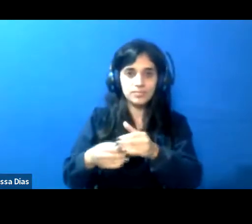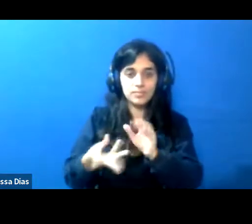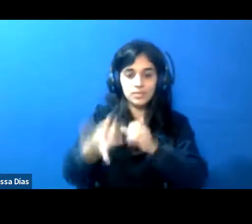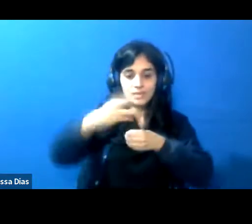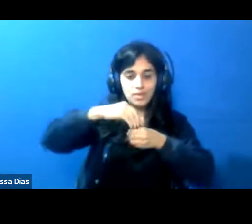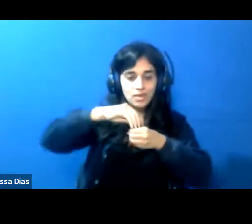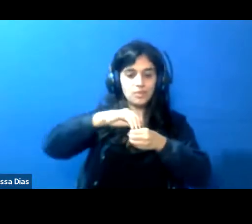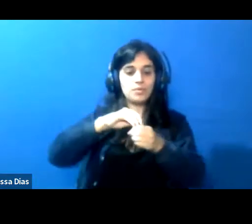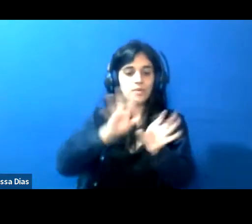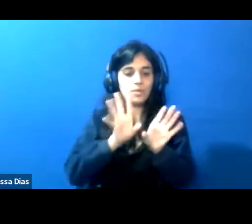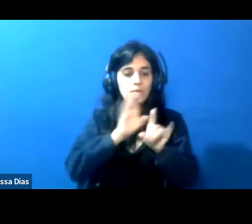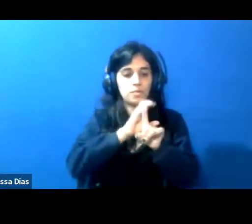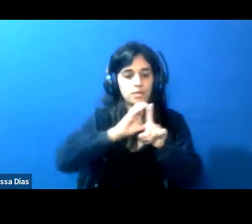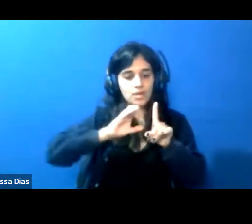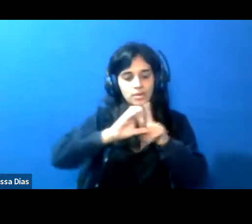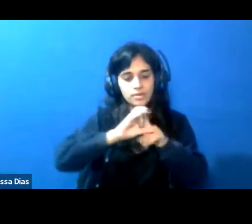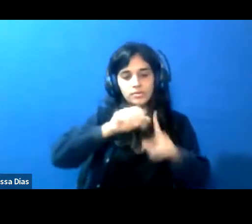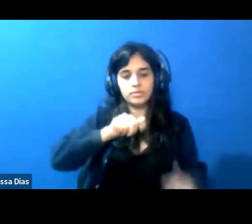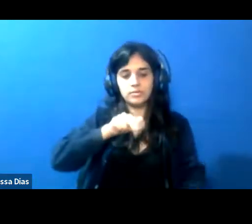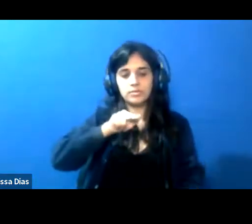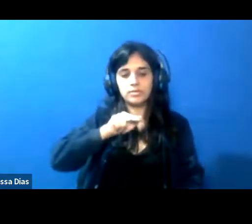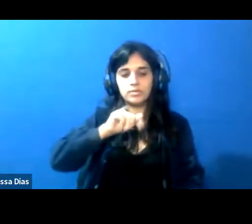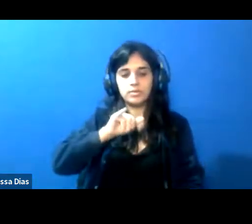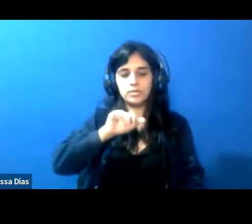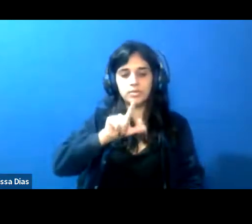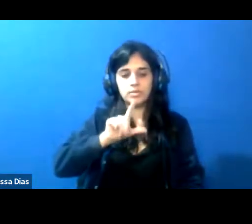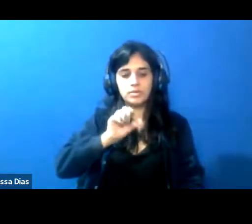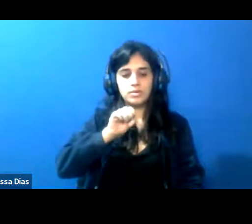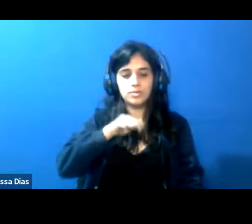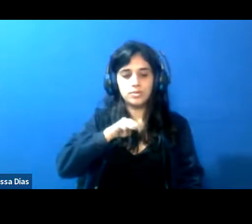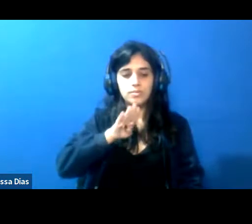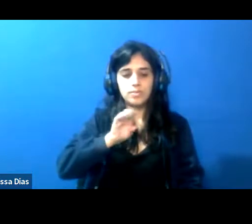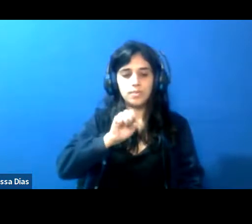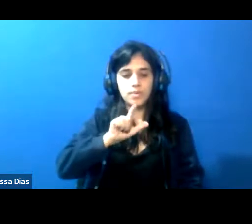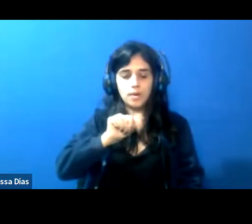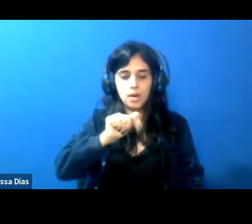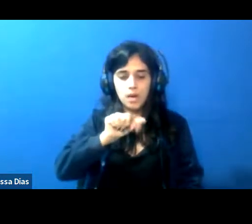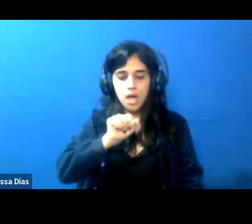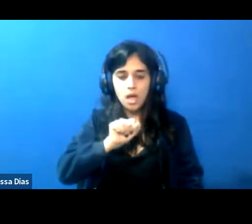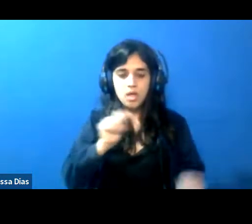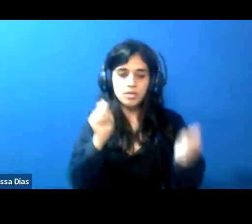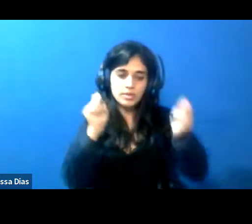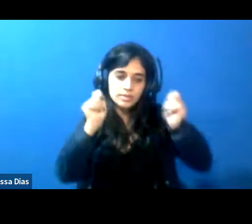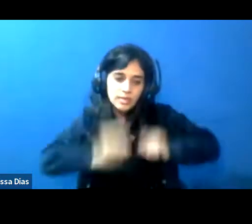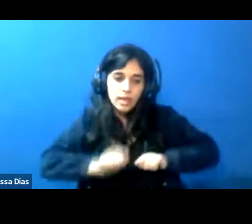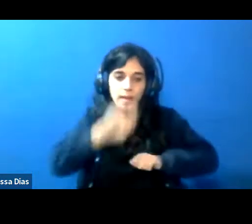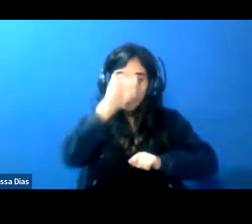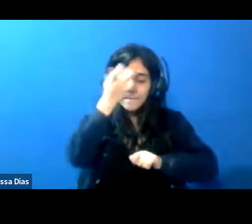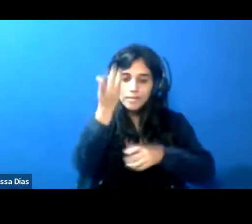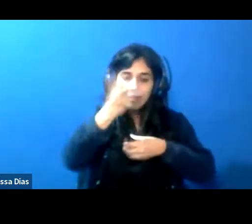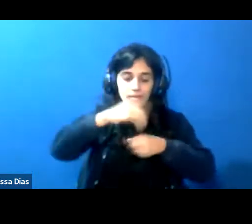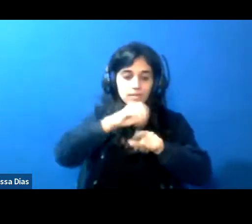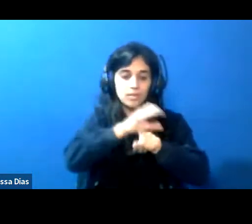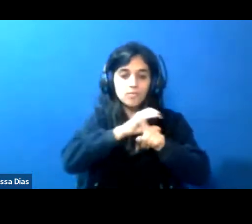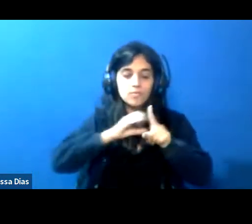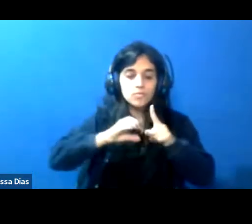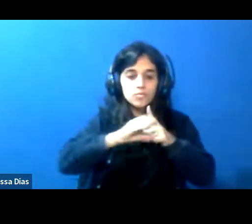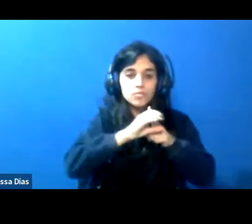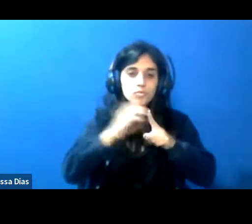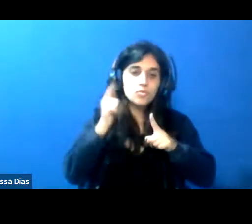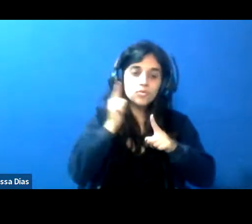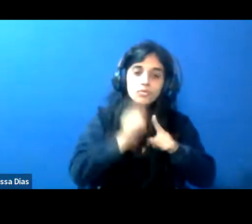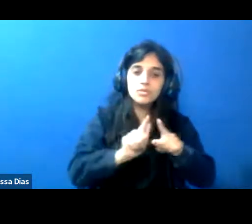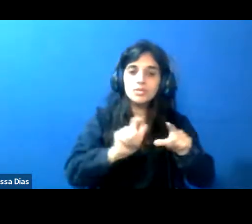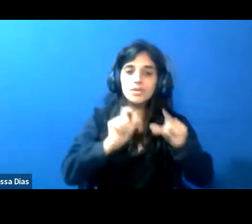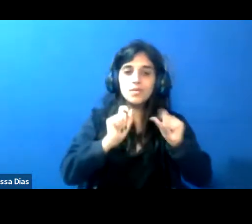quilombolas e que vem oportunizando essa possibilidade de pessoas quilombolas serem os